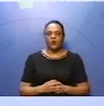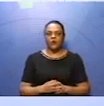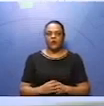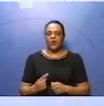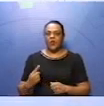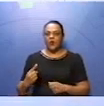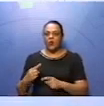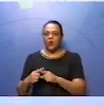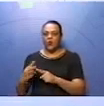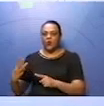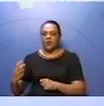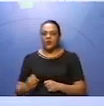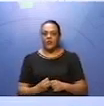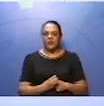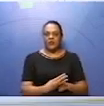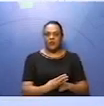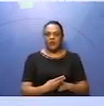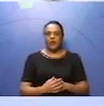vezes 3.